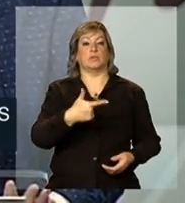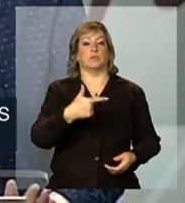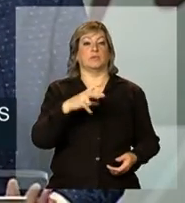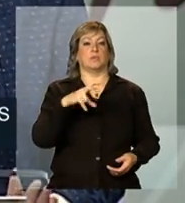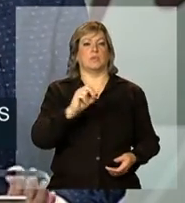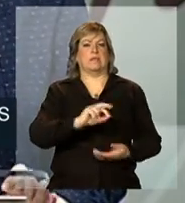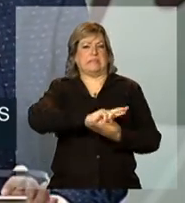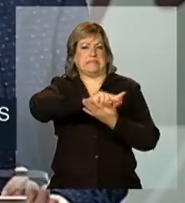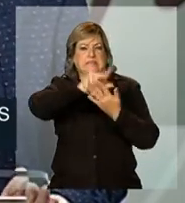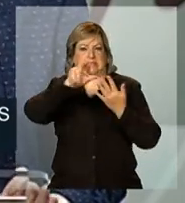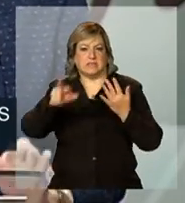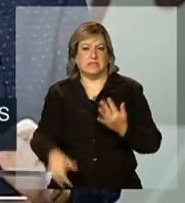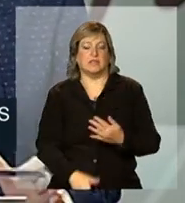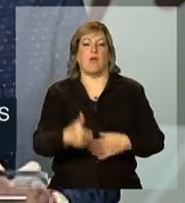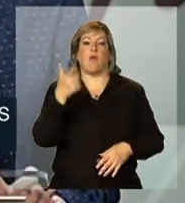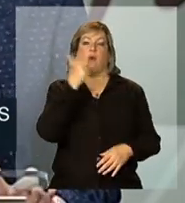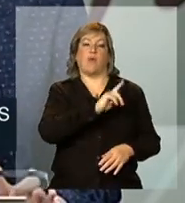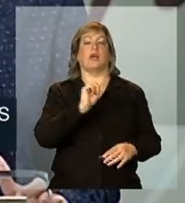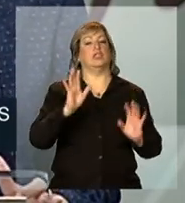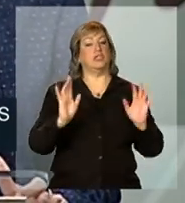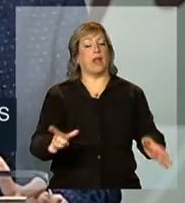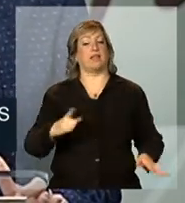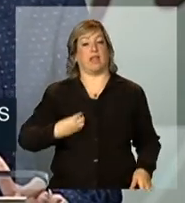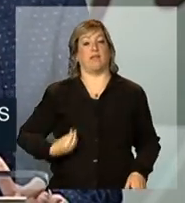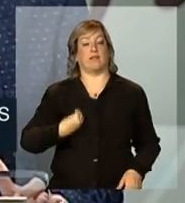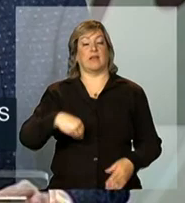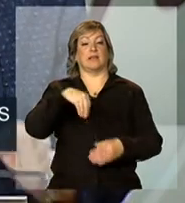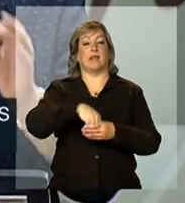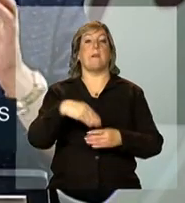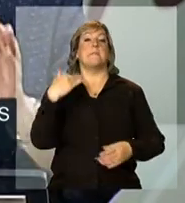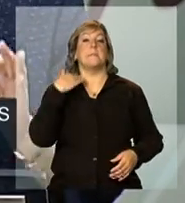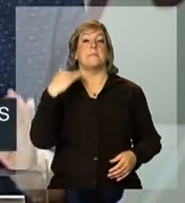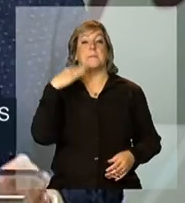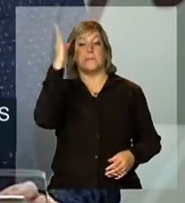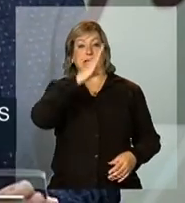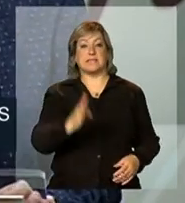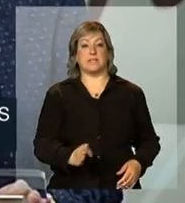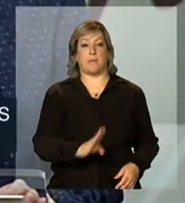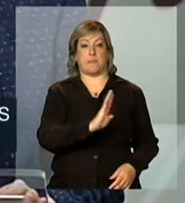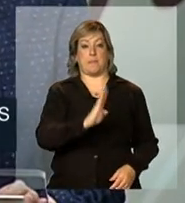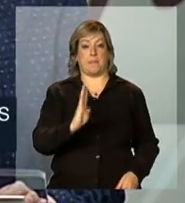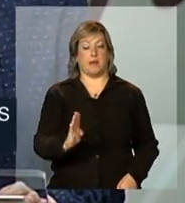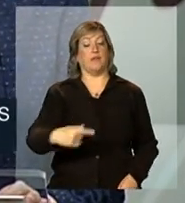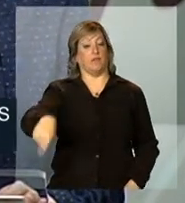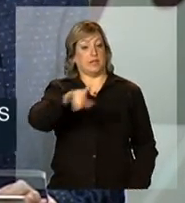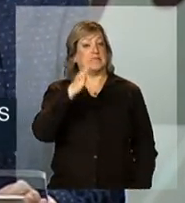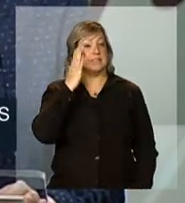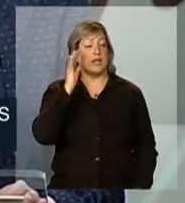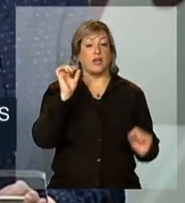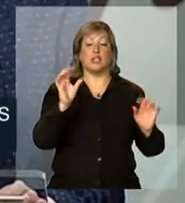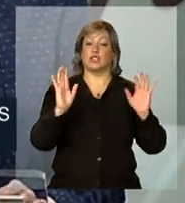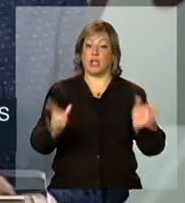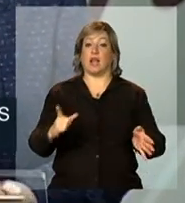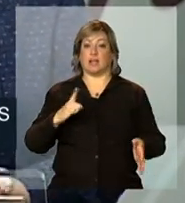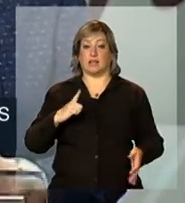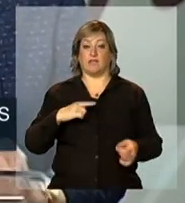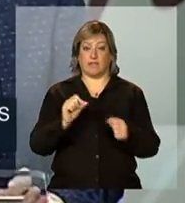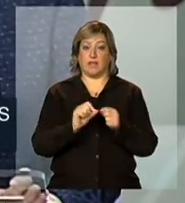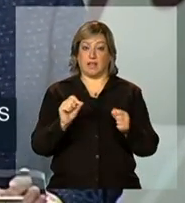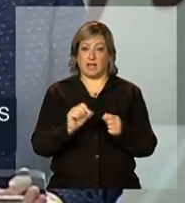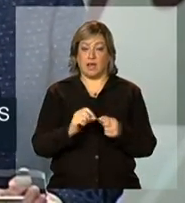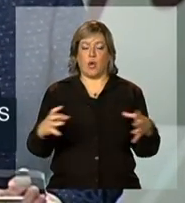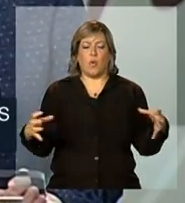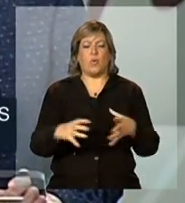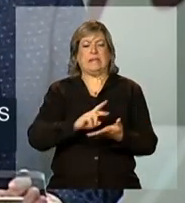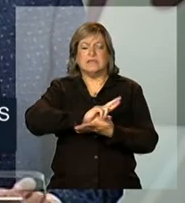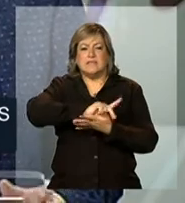250 itens e já está em operação no Banco do Brasil, é bom que todos vocês saibam. Já realizou um